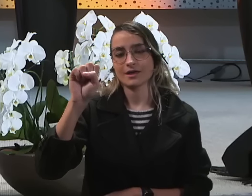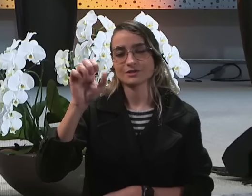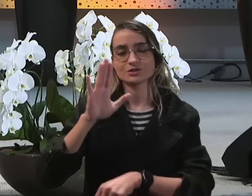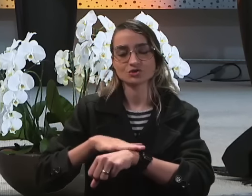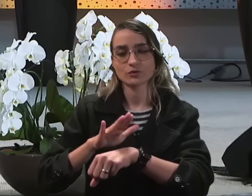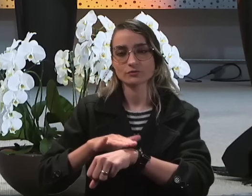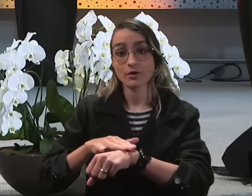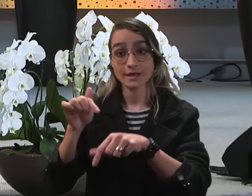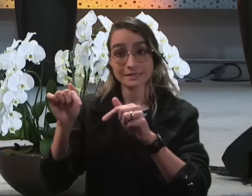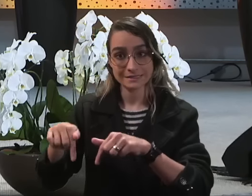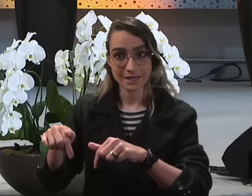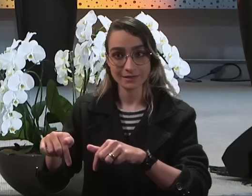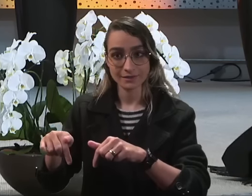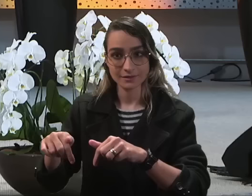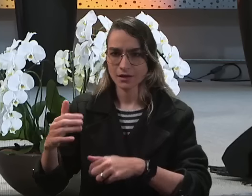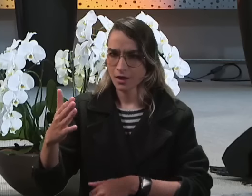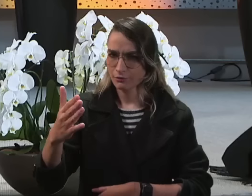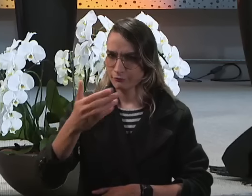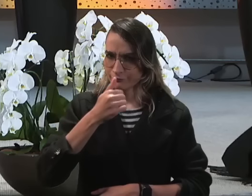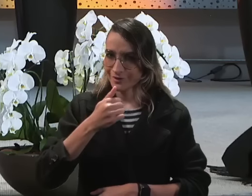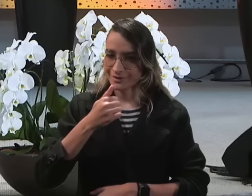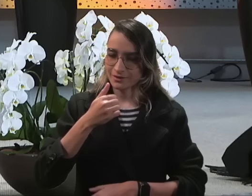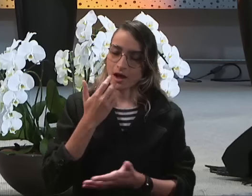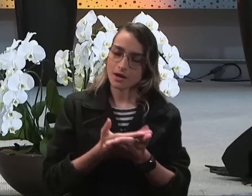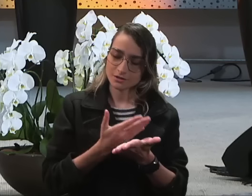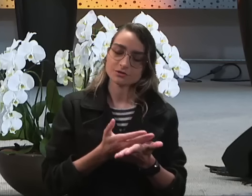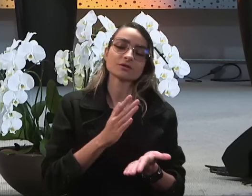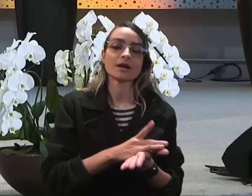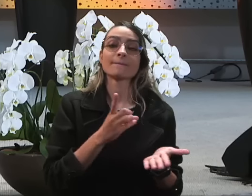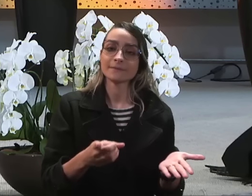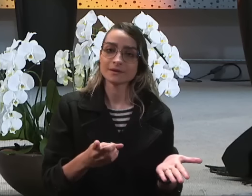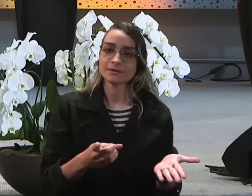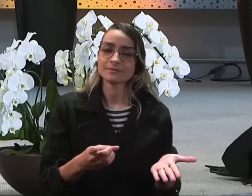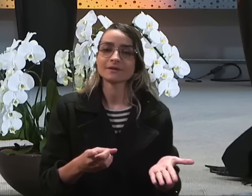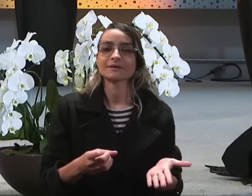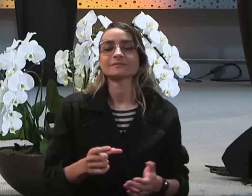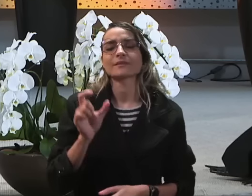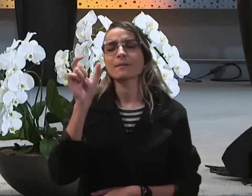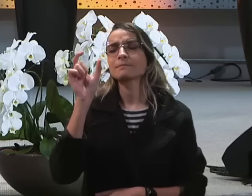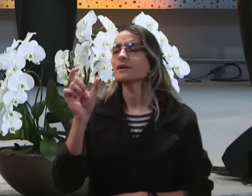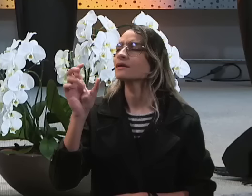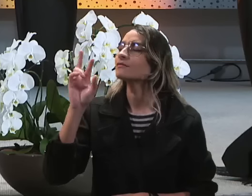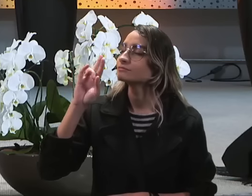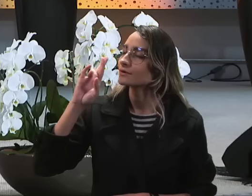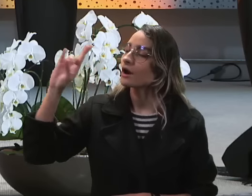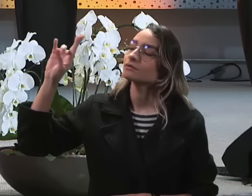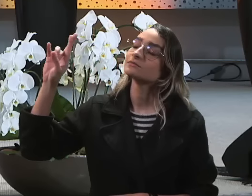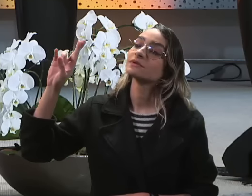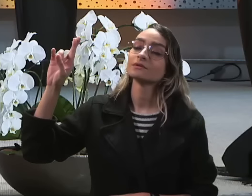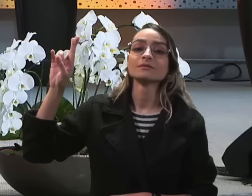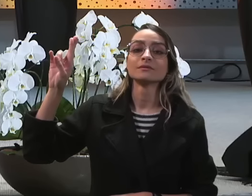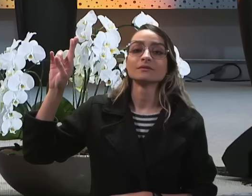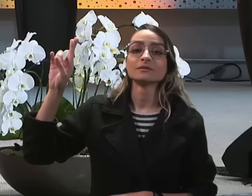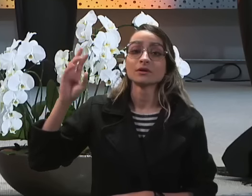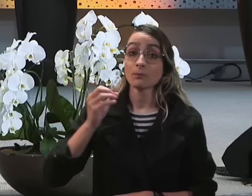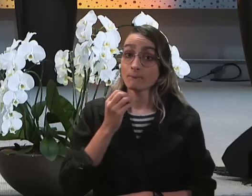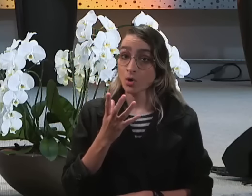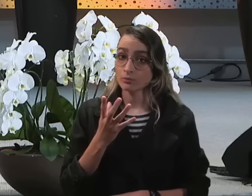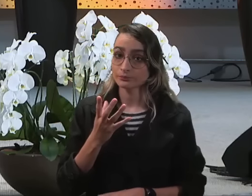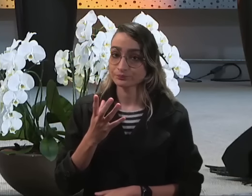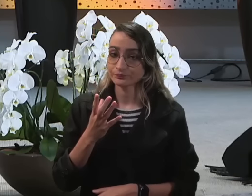presencialmente traga seus amigos vem aqui vamos abrir a Bíblia estudar a palavra do Senhor bom as profecias